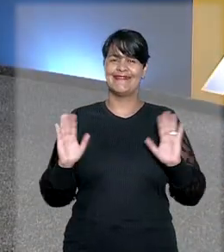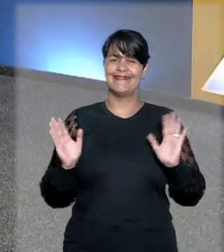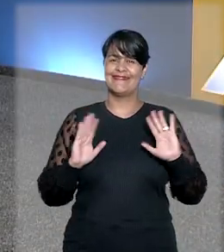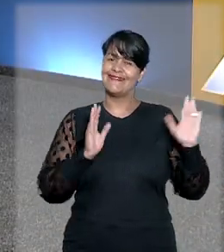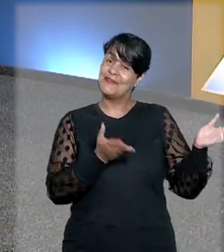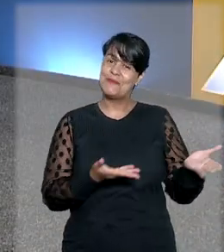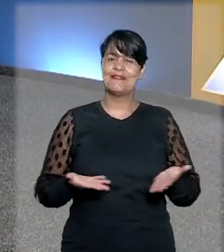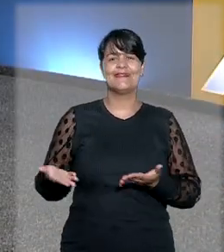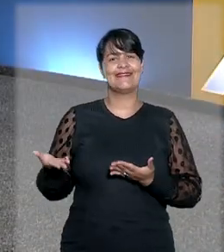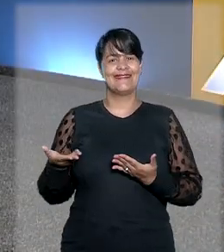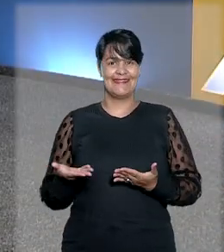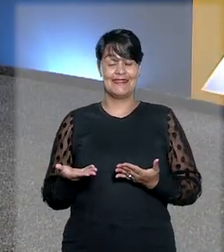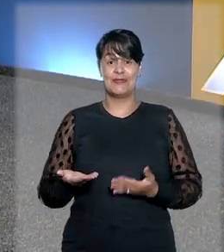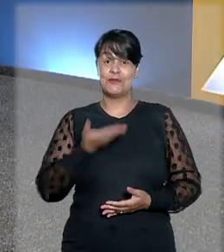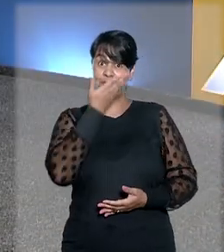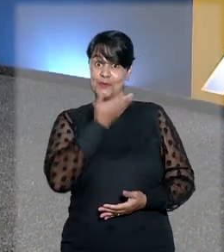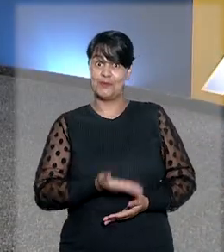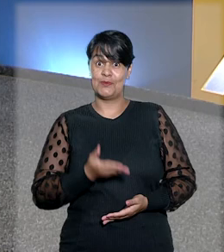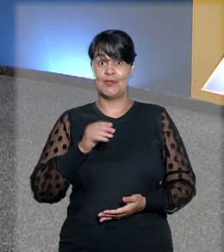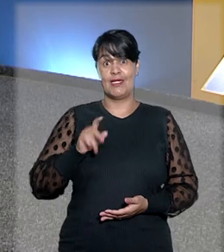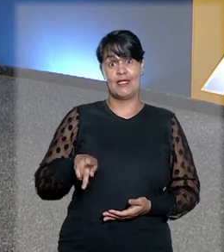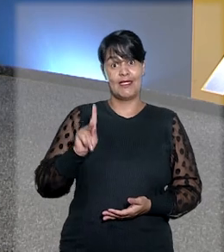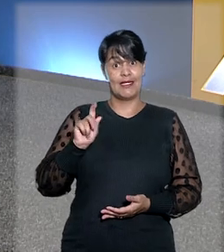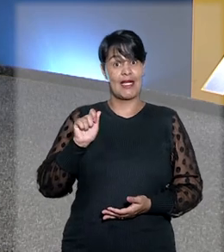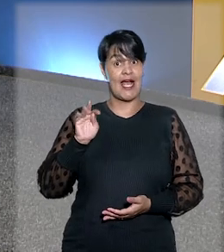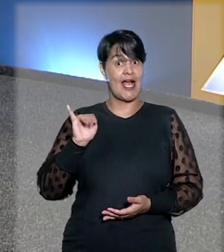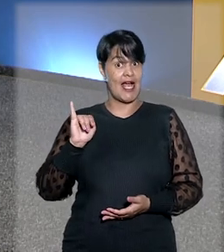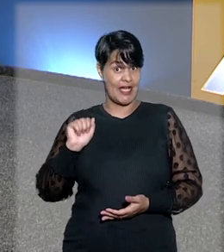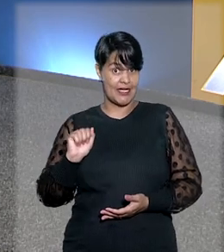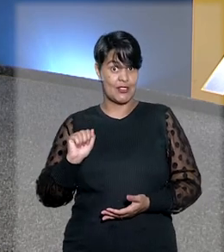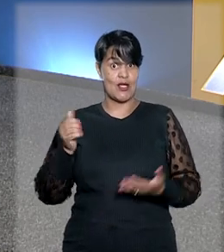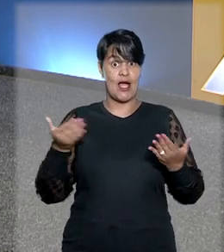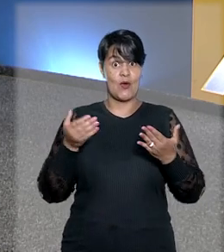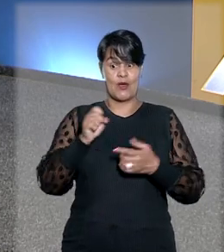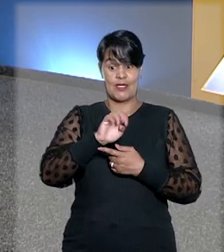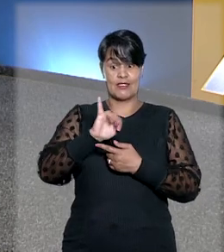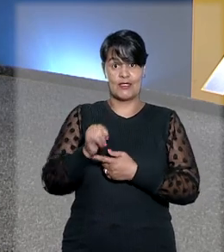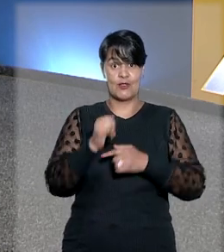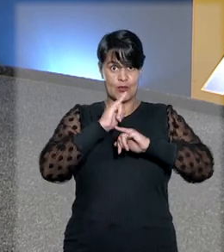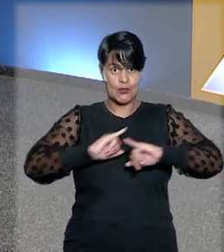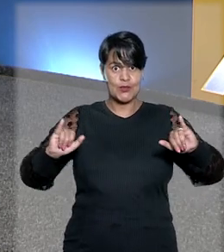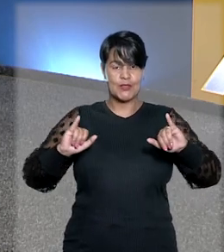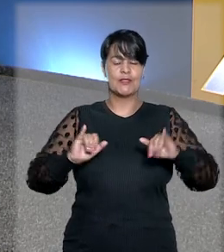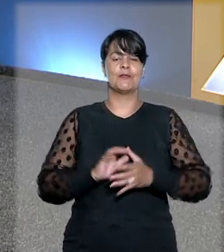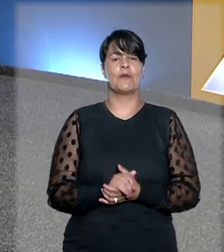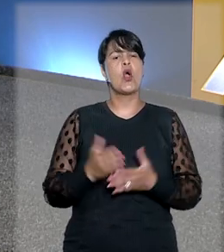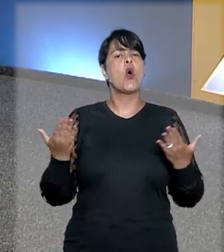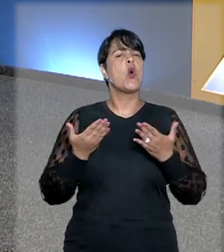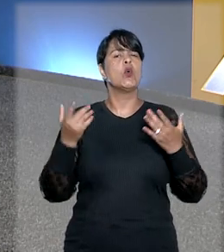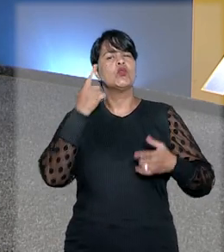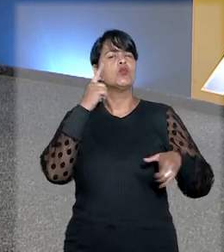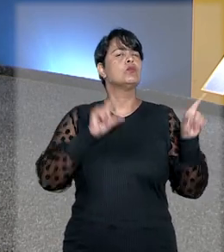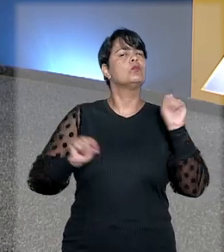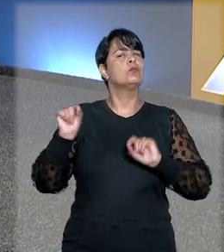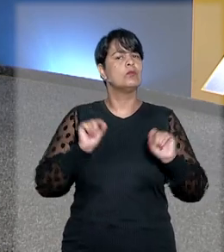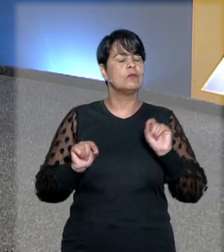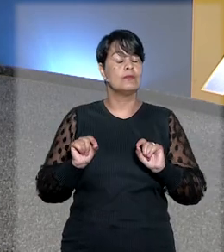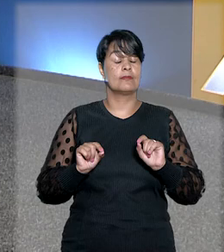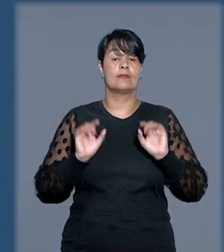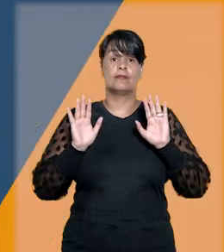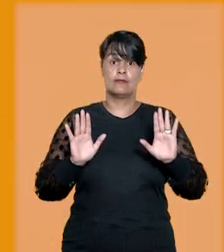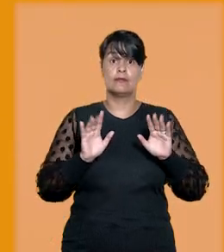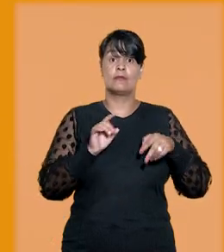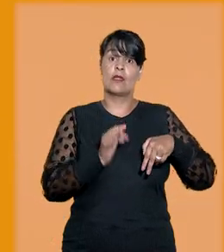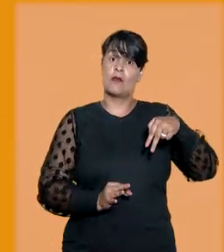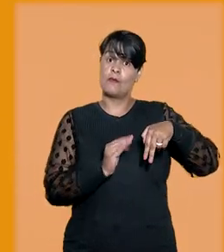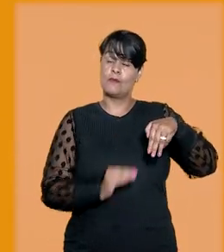Olá, seja muito bem-vindo. Eu sou Kátia Gomes e o STJ Notícias está no ar. No programa de hoje você